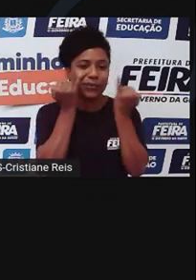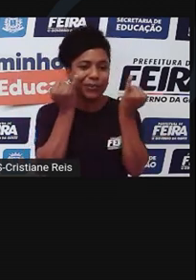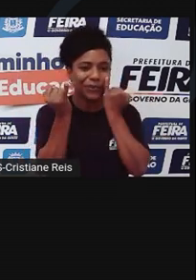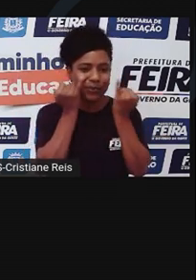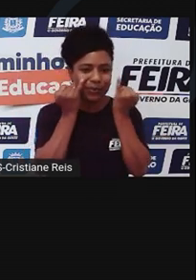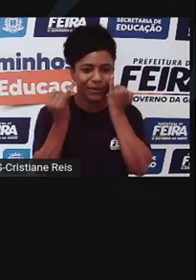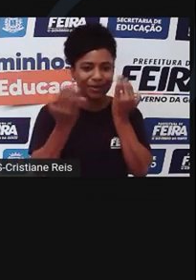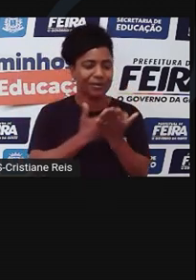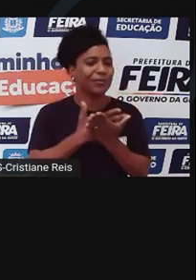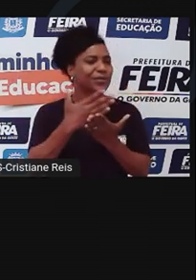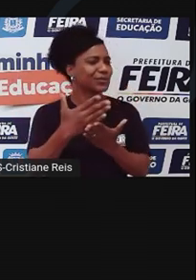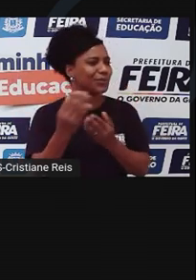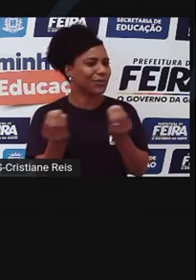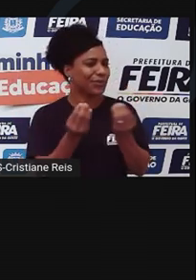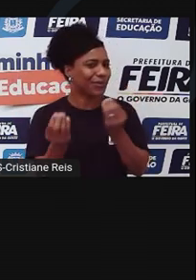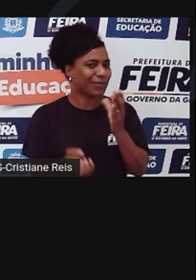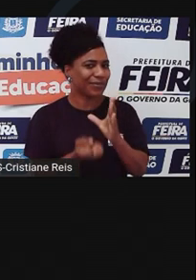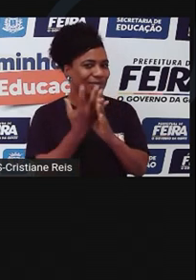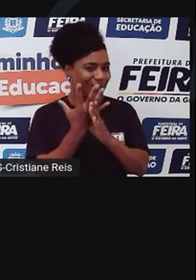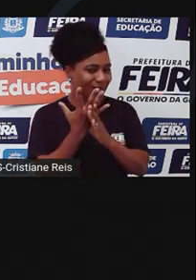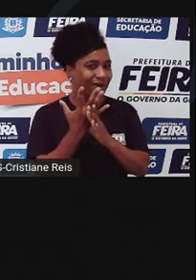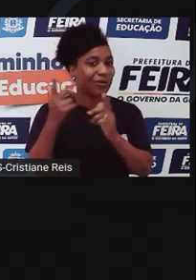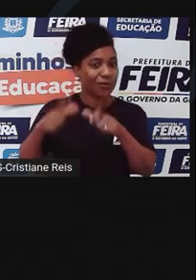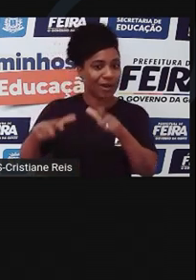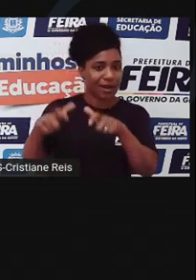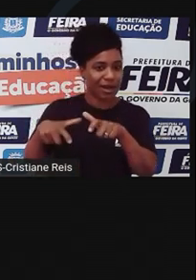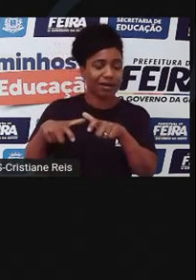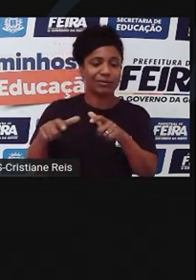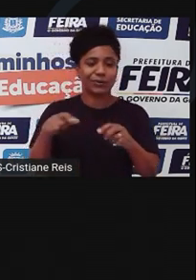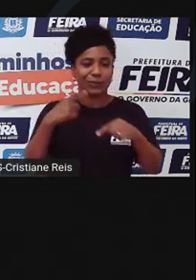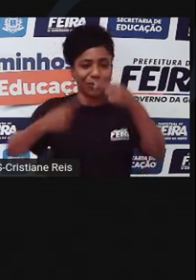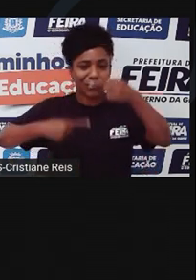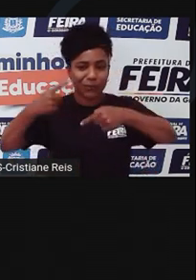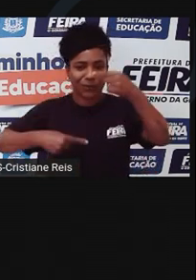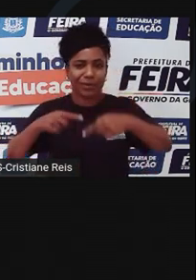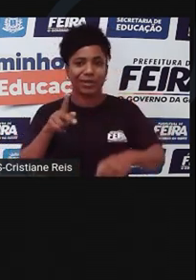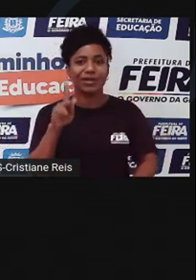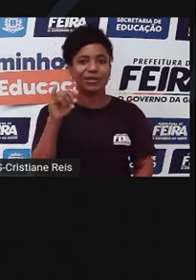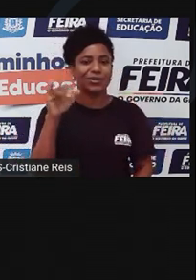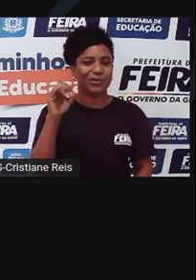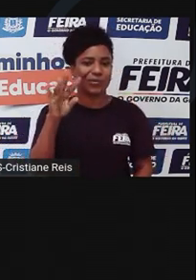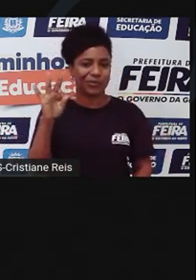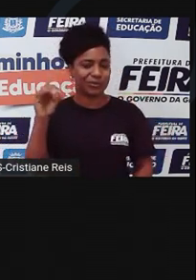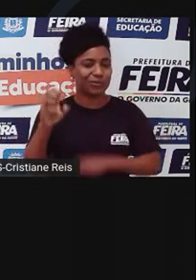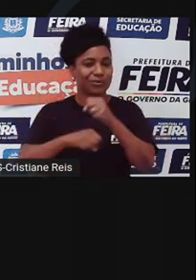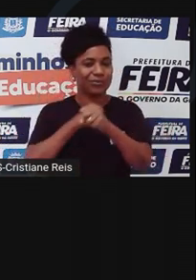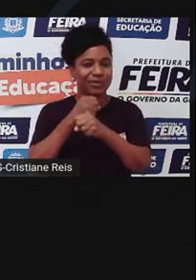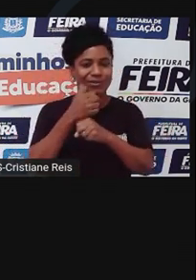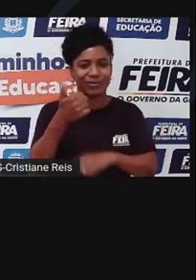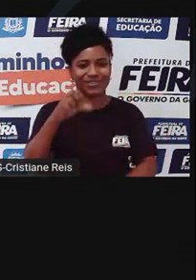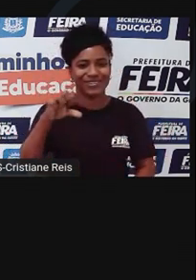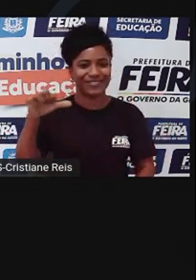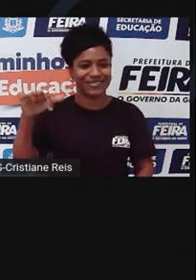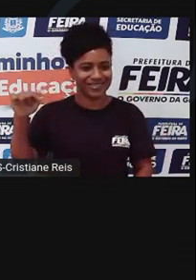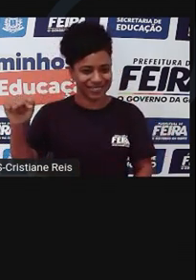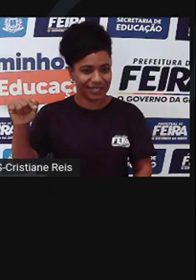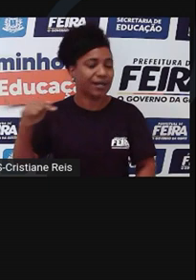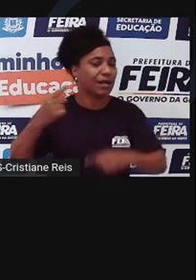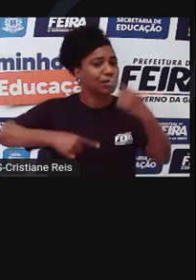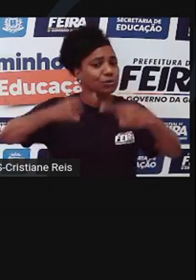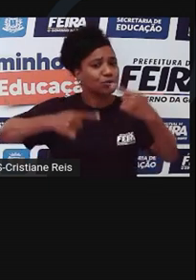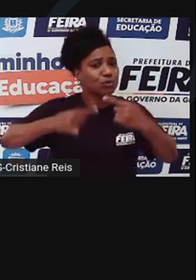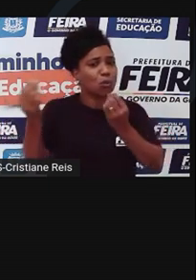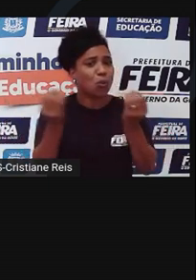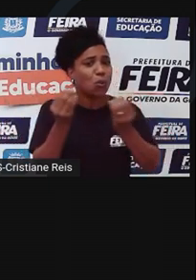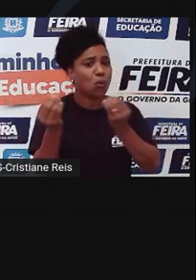surgiu a partir das discussões para o protocolo de Kyoto em 1997 em que foram discutidas soluções sobre como tornar